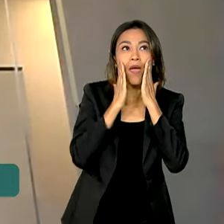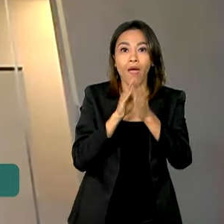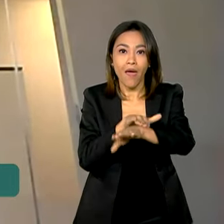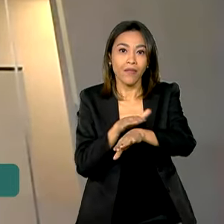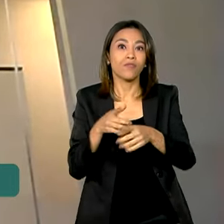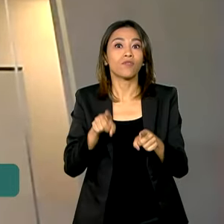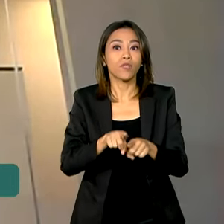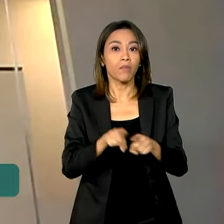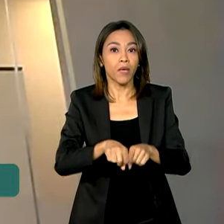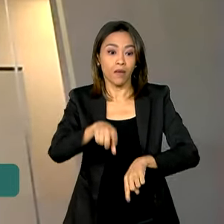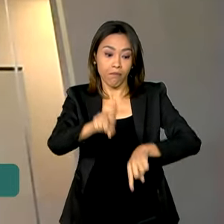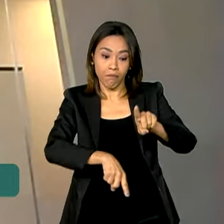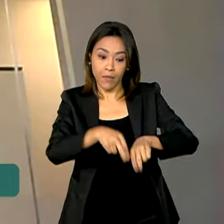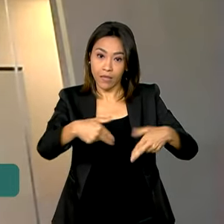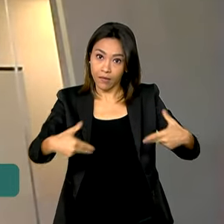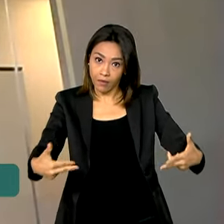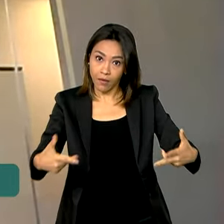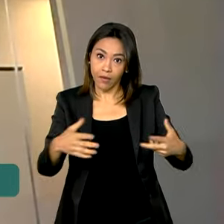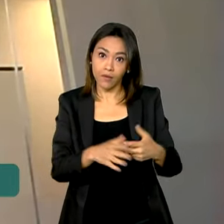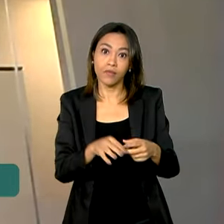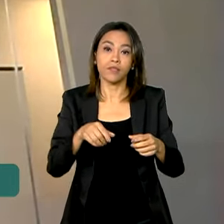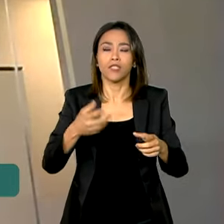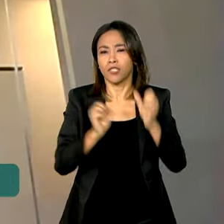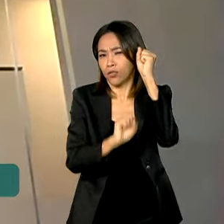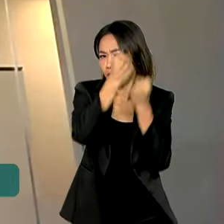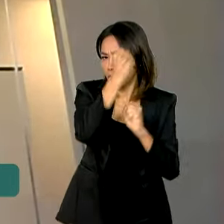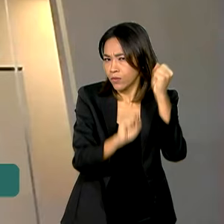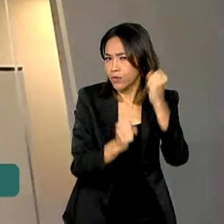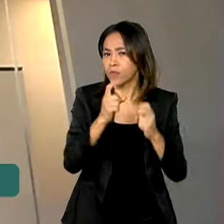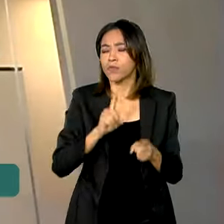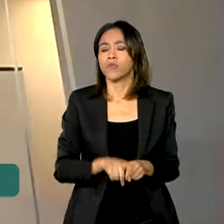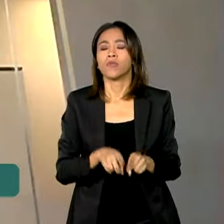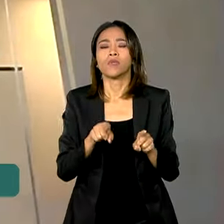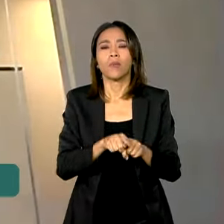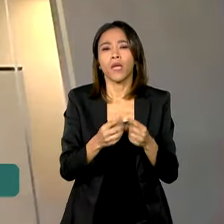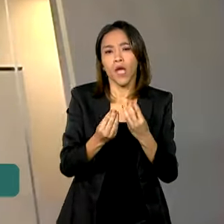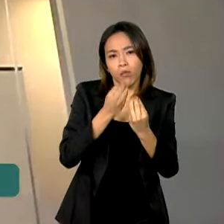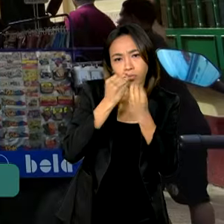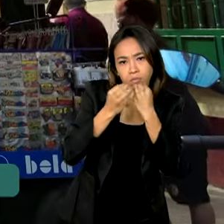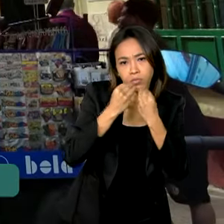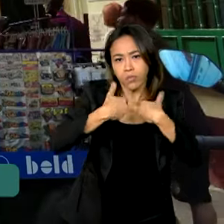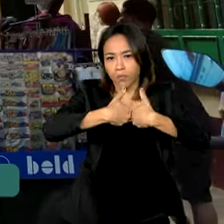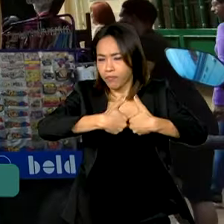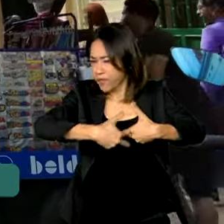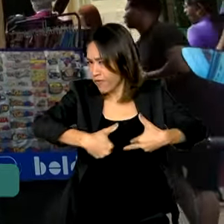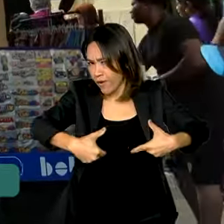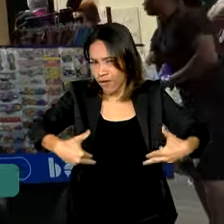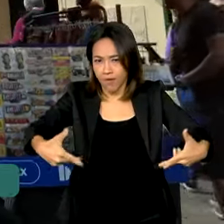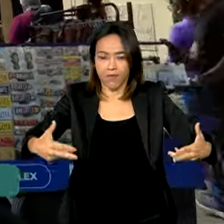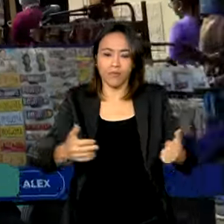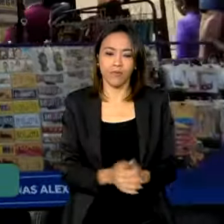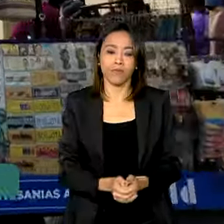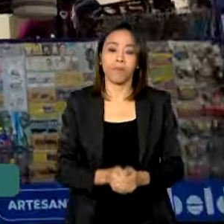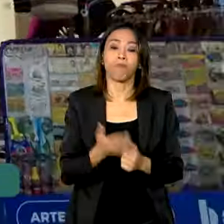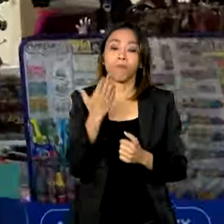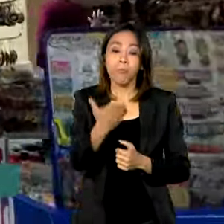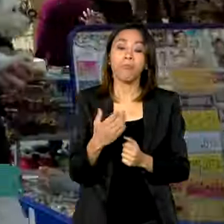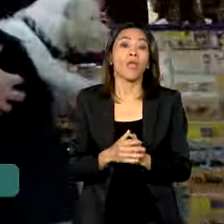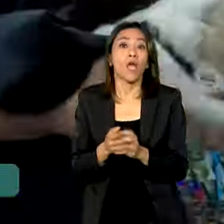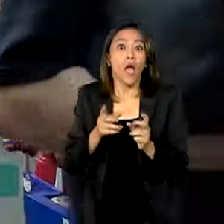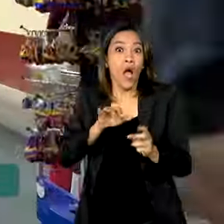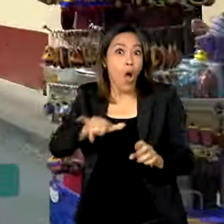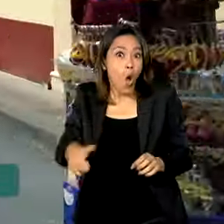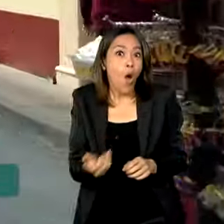artigos manufaturados, produtos alimentícios, entre outros. Além de discutir o comércio e as